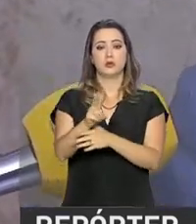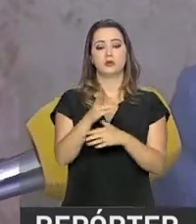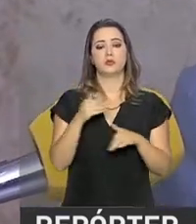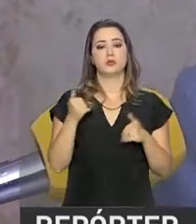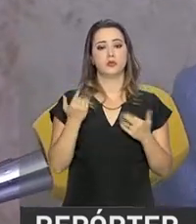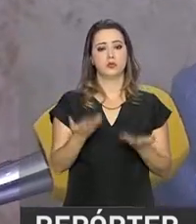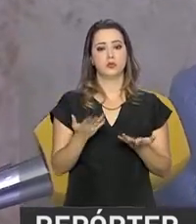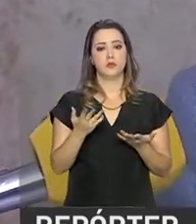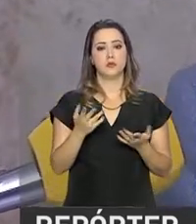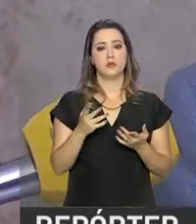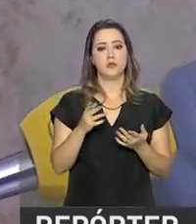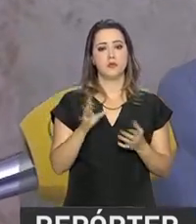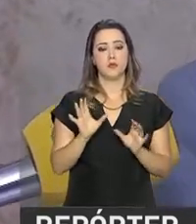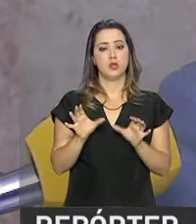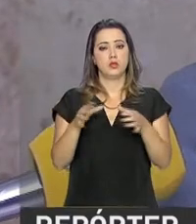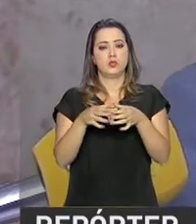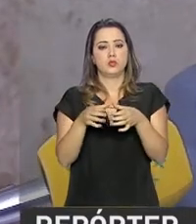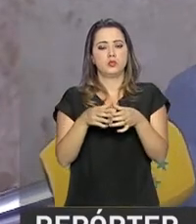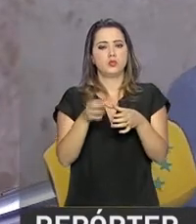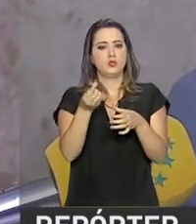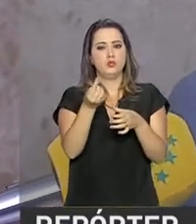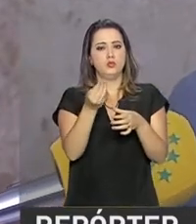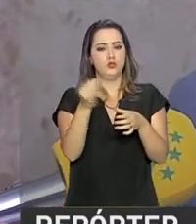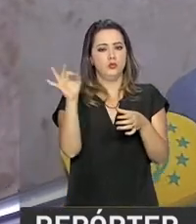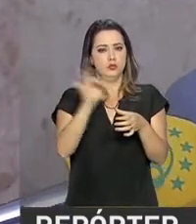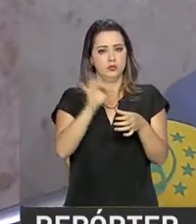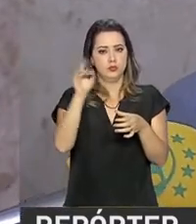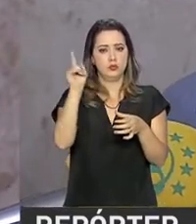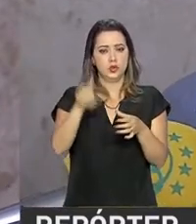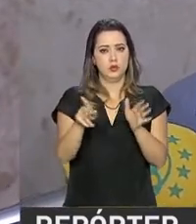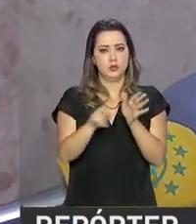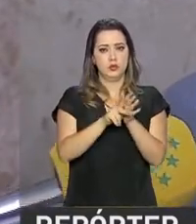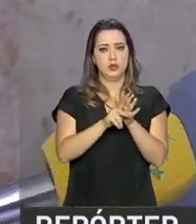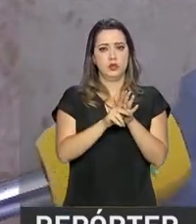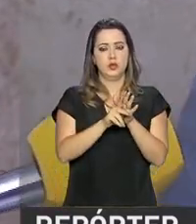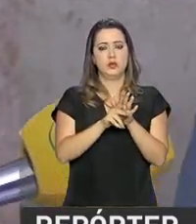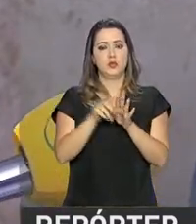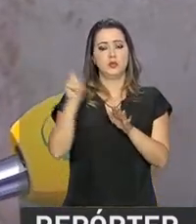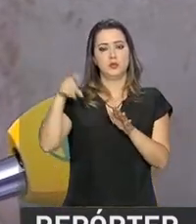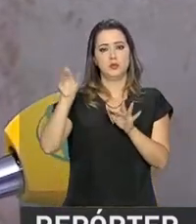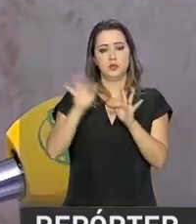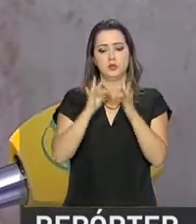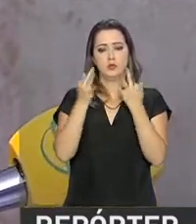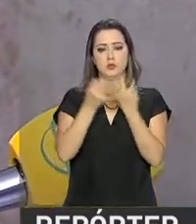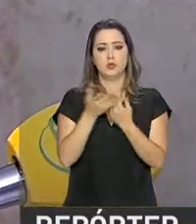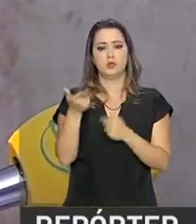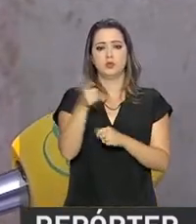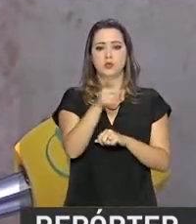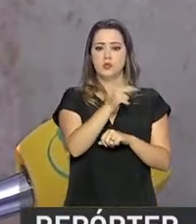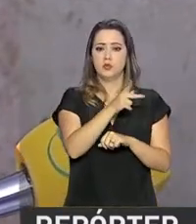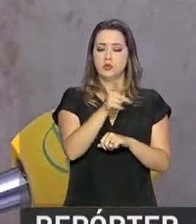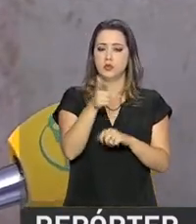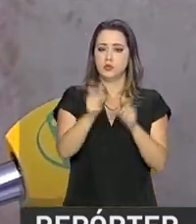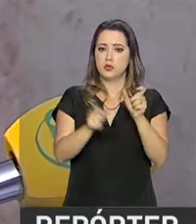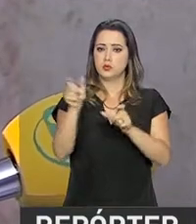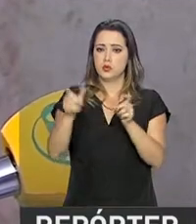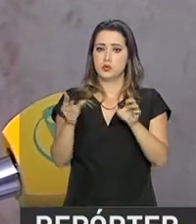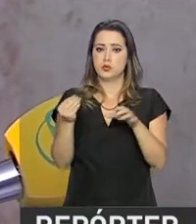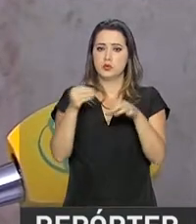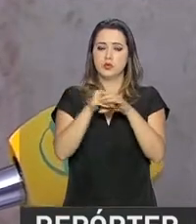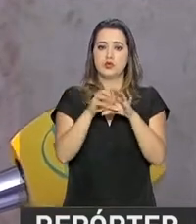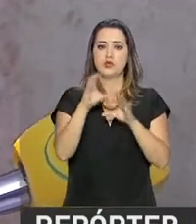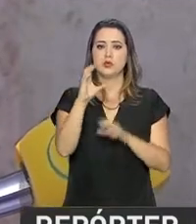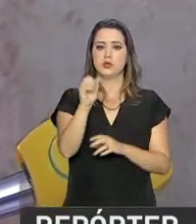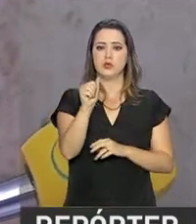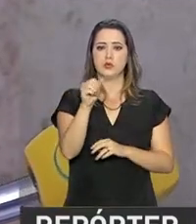sendo que desses 60% são do bolsa família os restantes todos dentro do cadastro único já